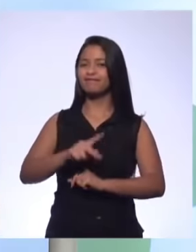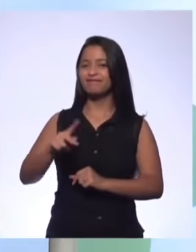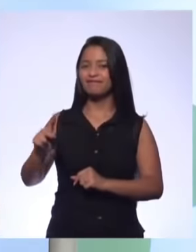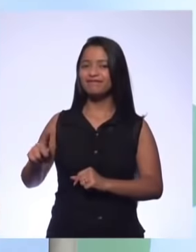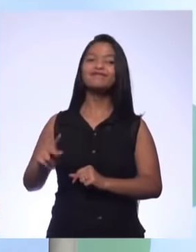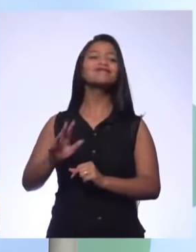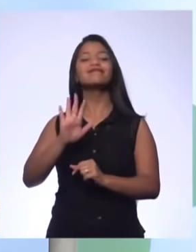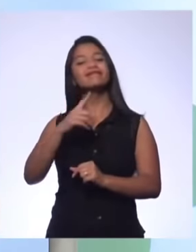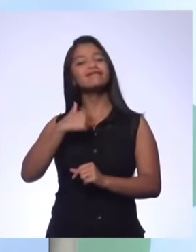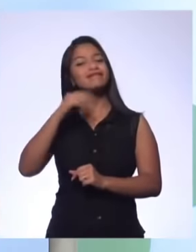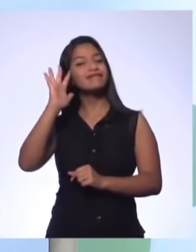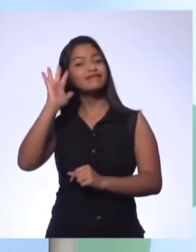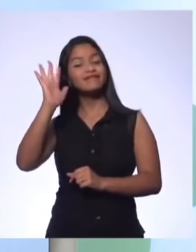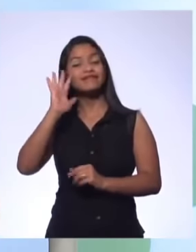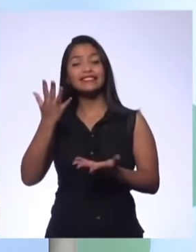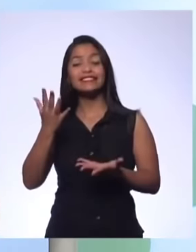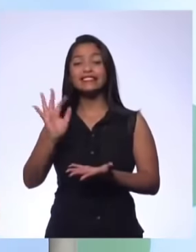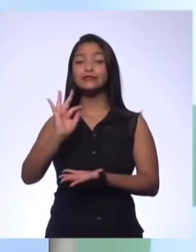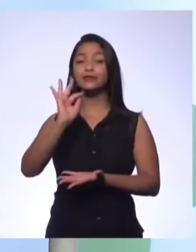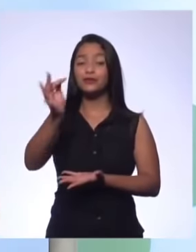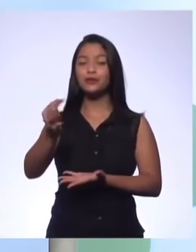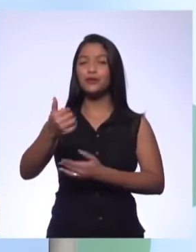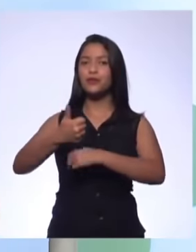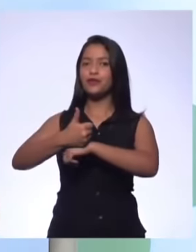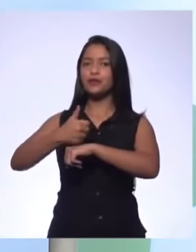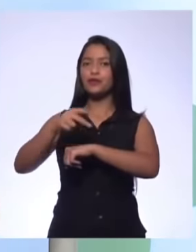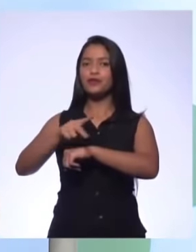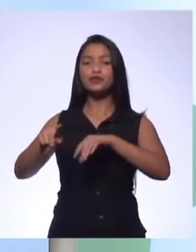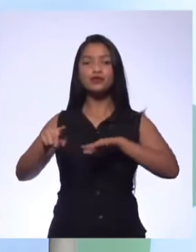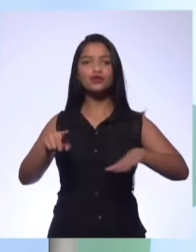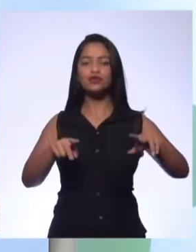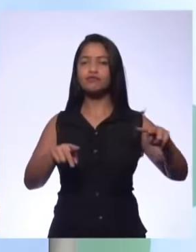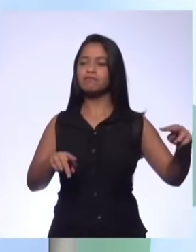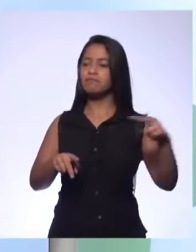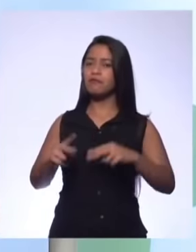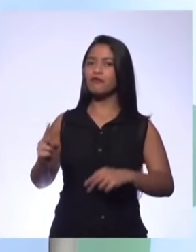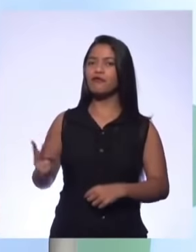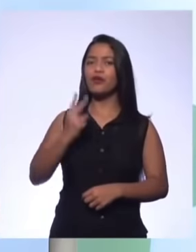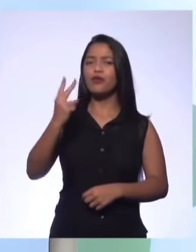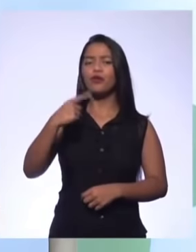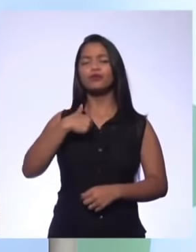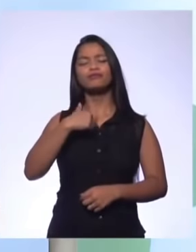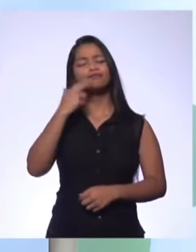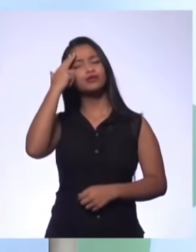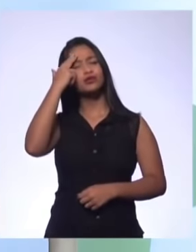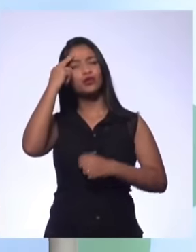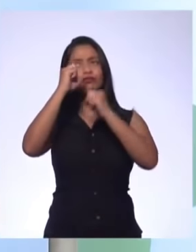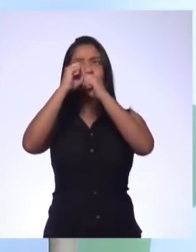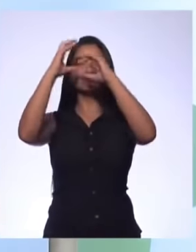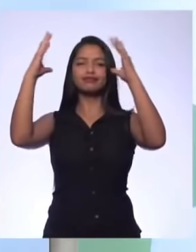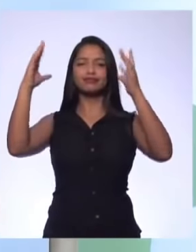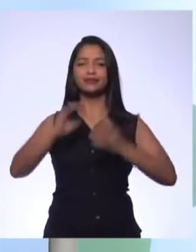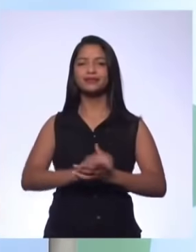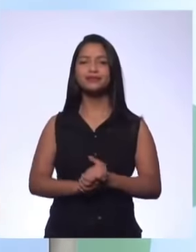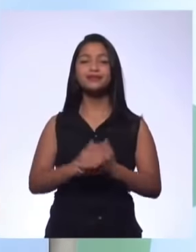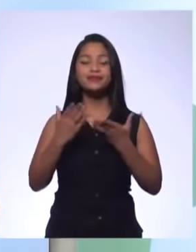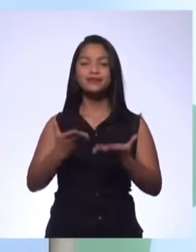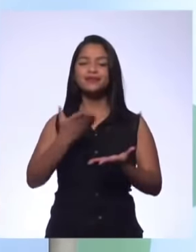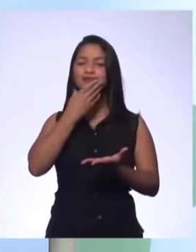mais bem valorizada do mundo. Aluno e aluna que está aí preparadinho para assistir às aulas de hoje, todo mundo que está aí